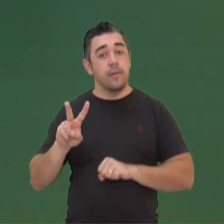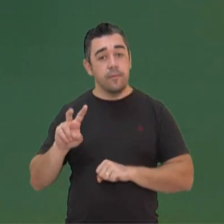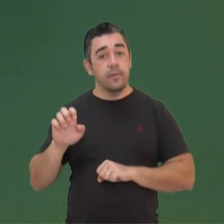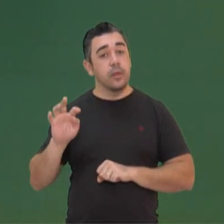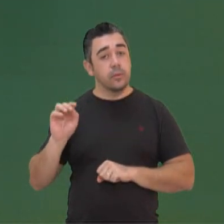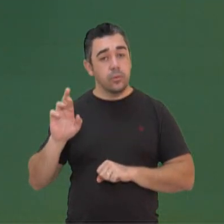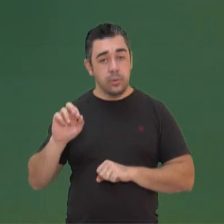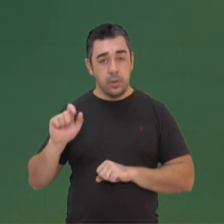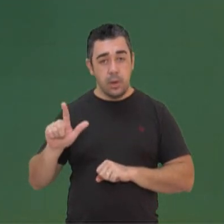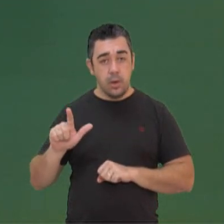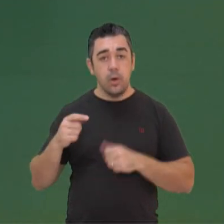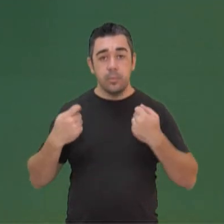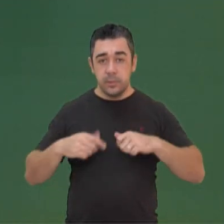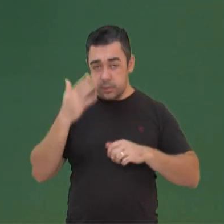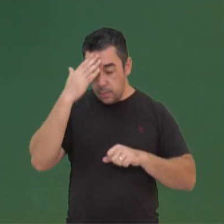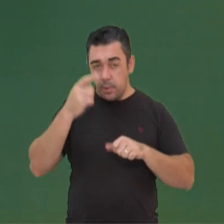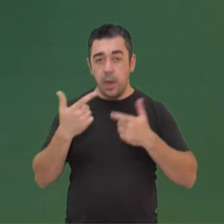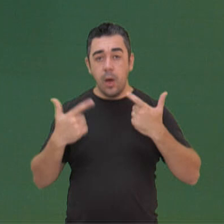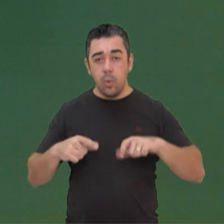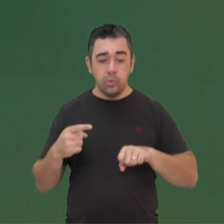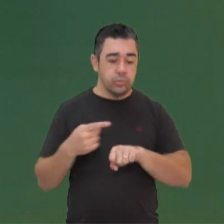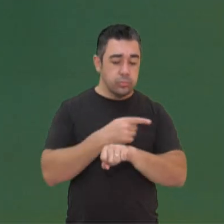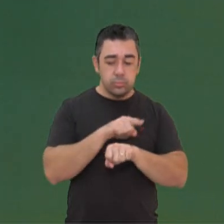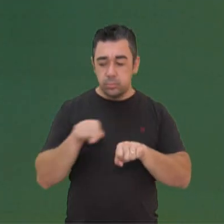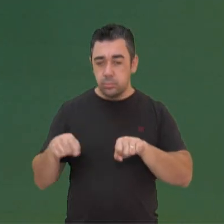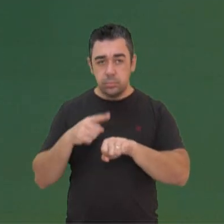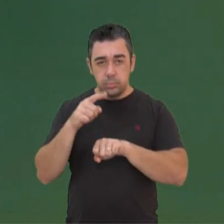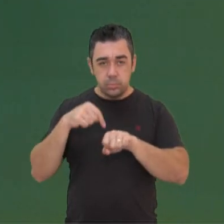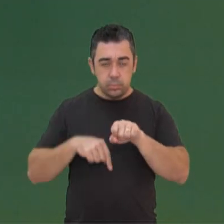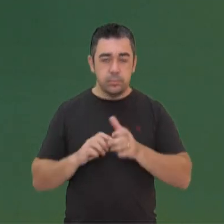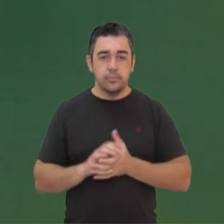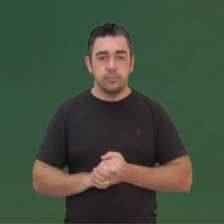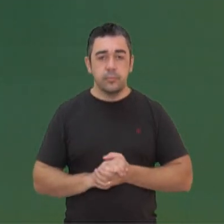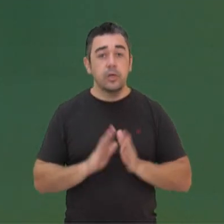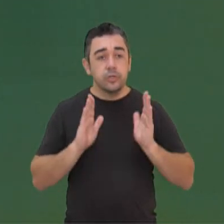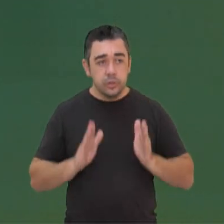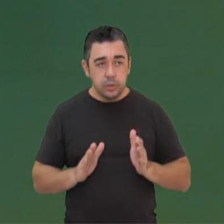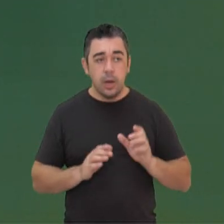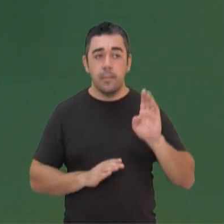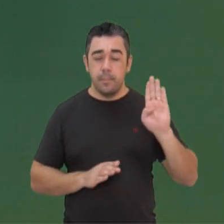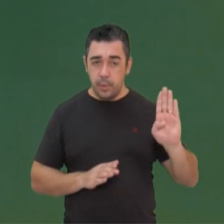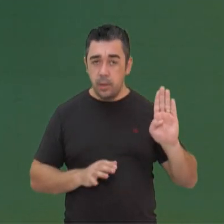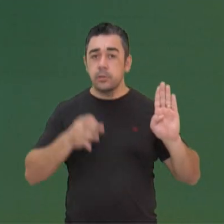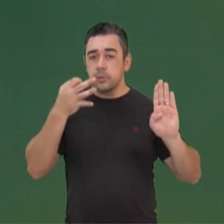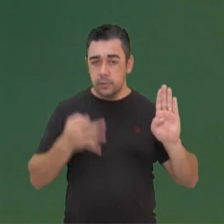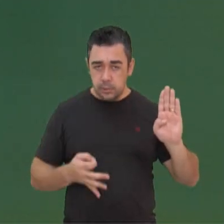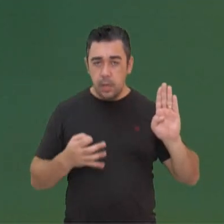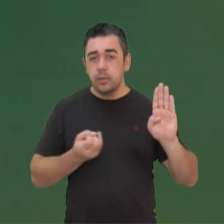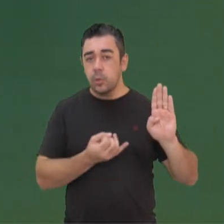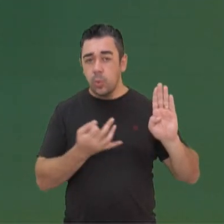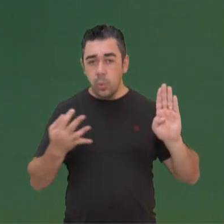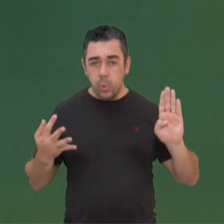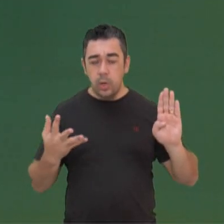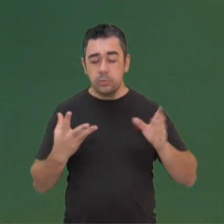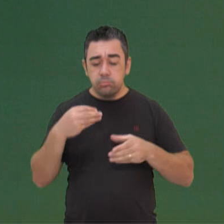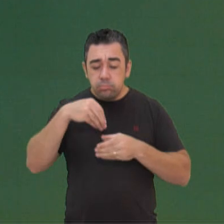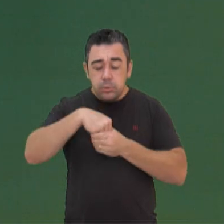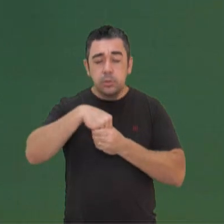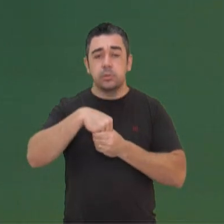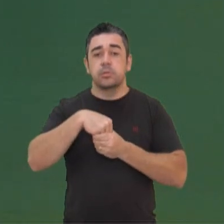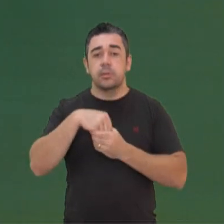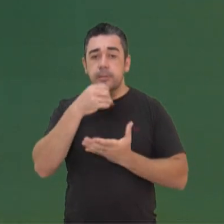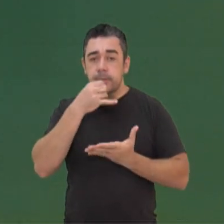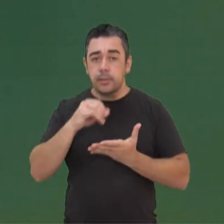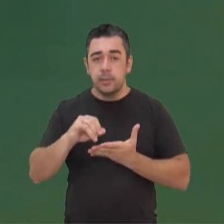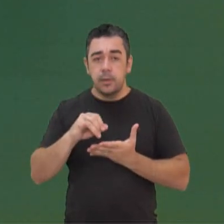direção e sentido, então a letra A é errada. Letra B, potencial elétrico. Correto. O potencial elétrico é somente